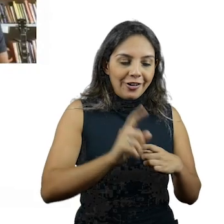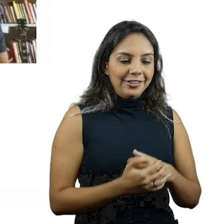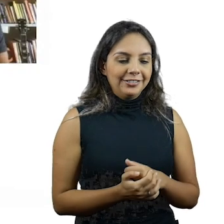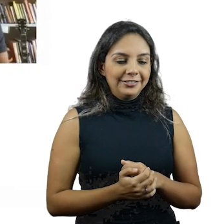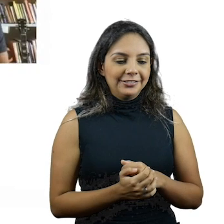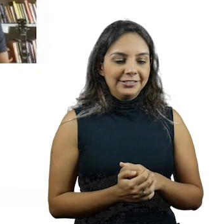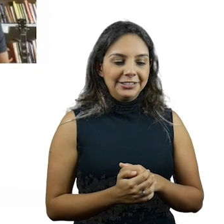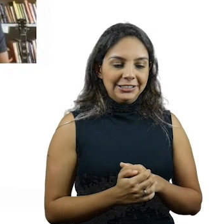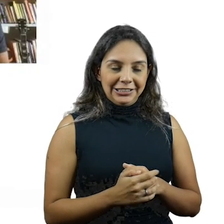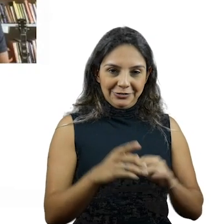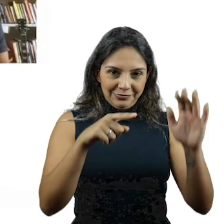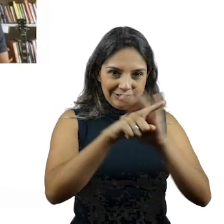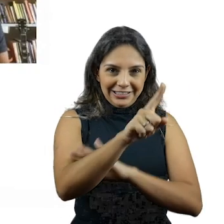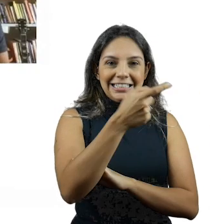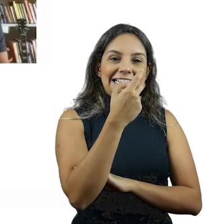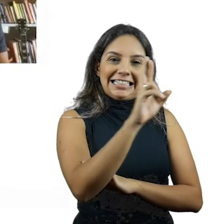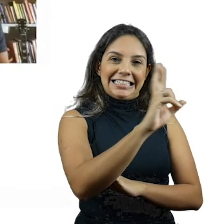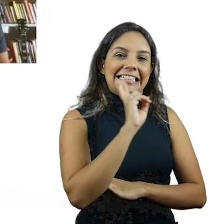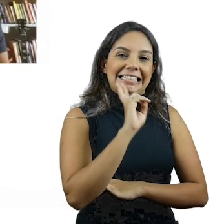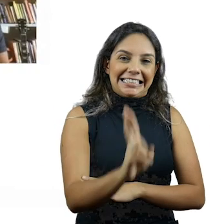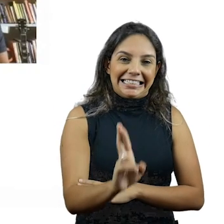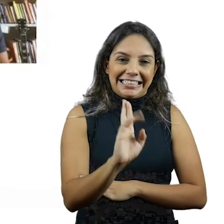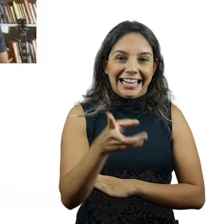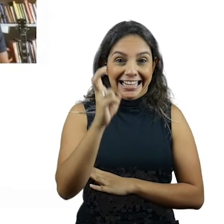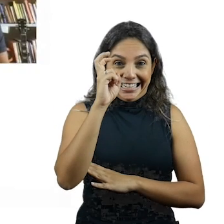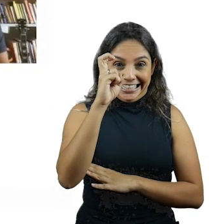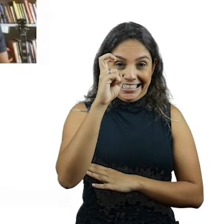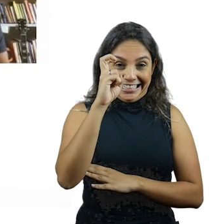Devo estar no quinto já, né? Então, mas